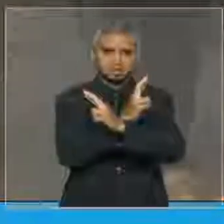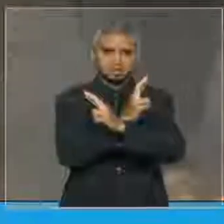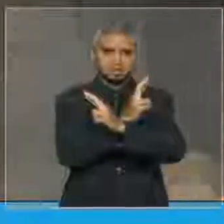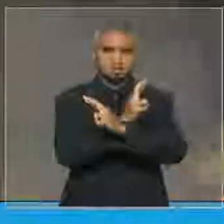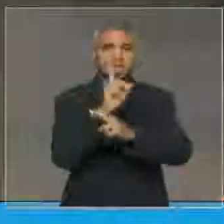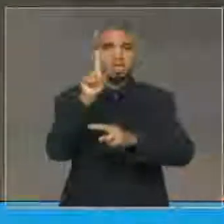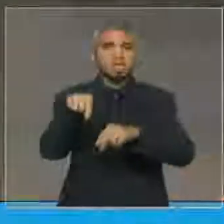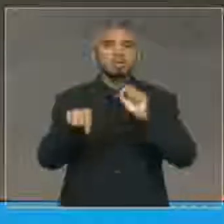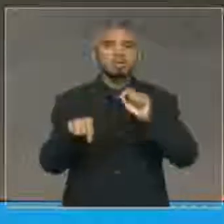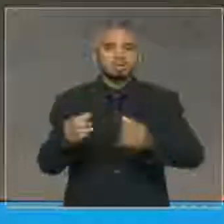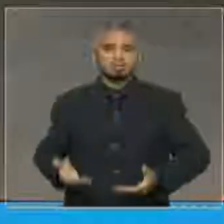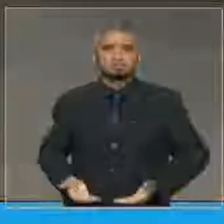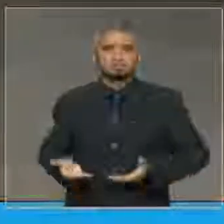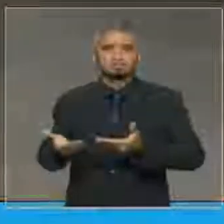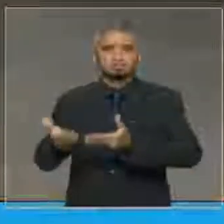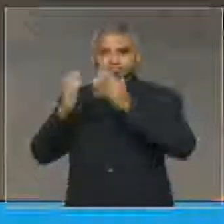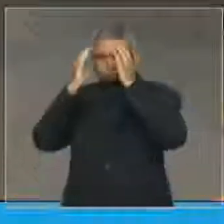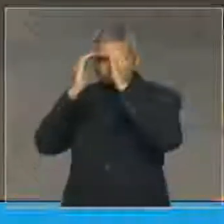ao povo.